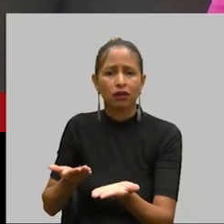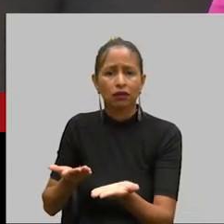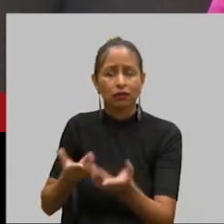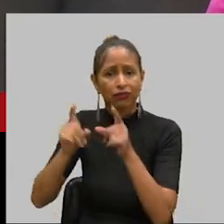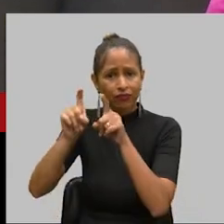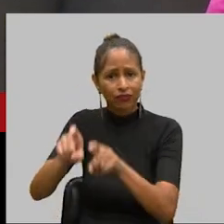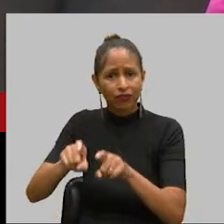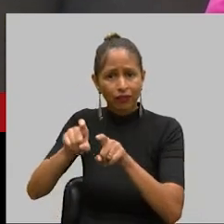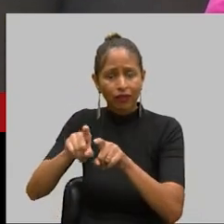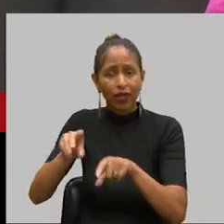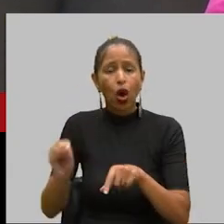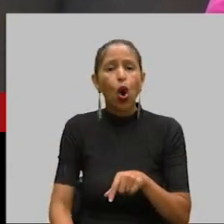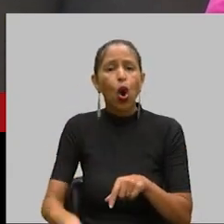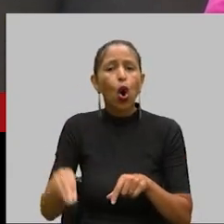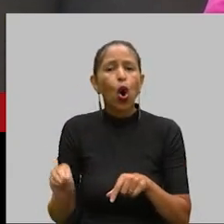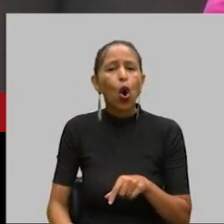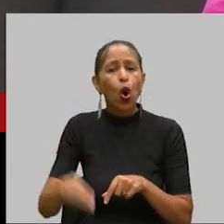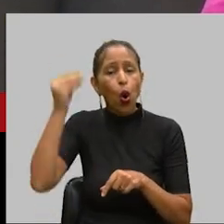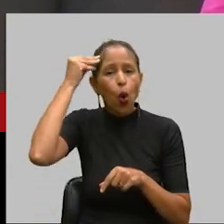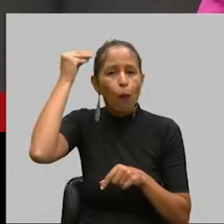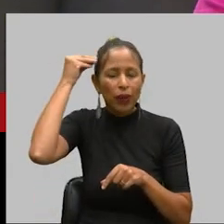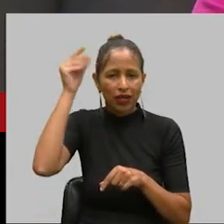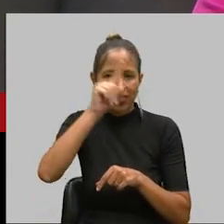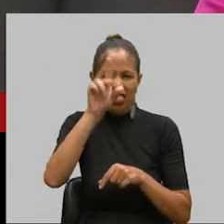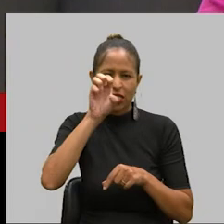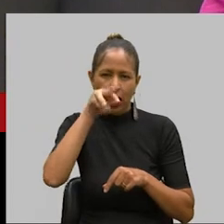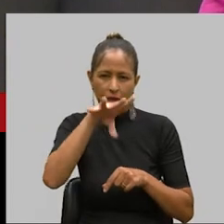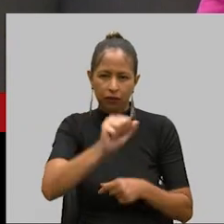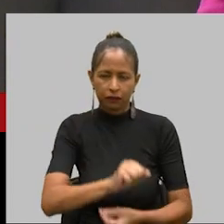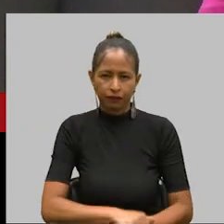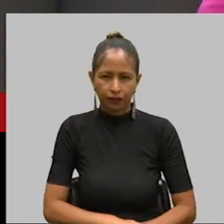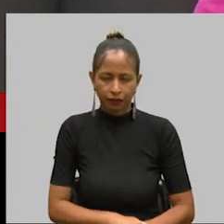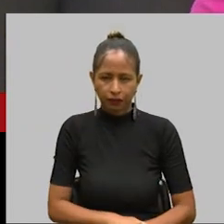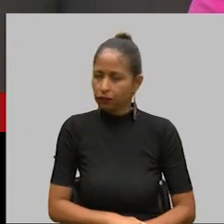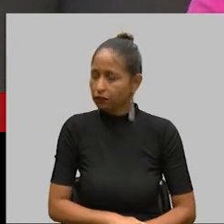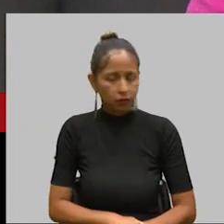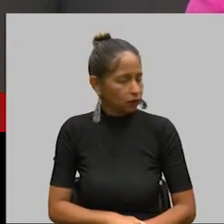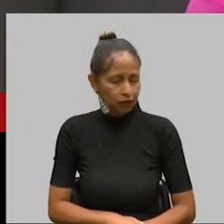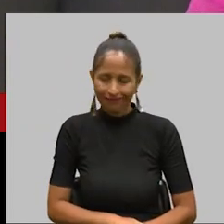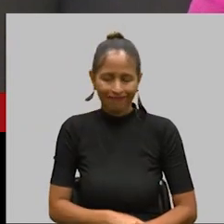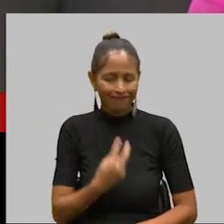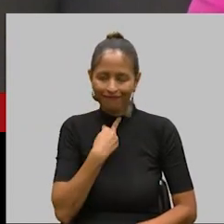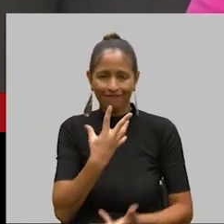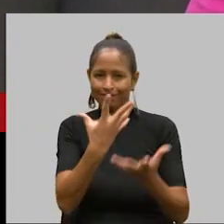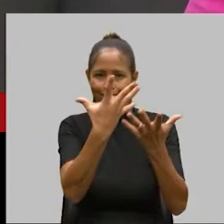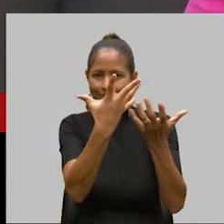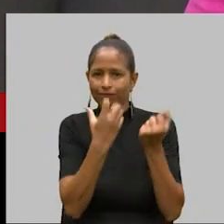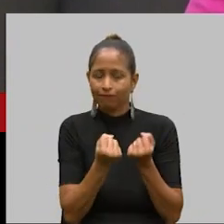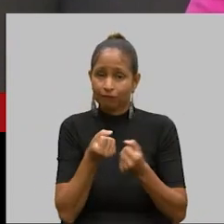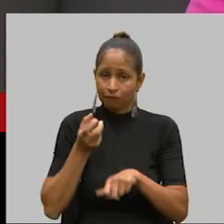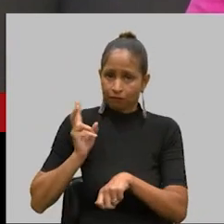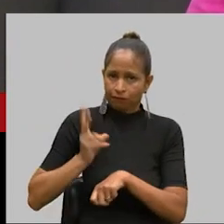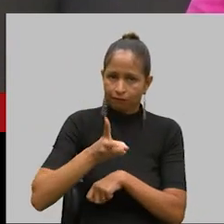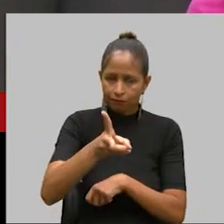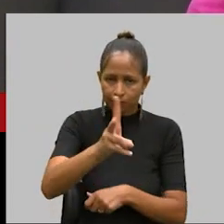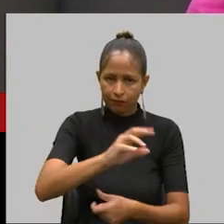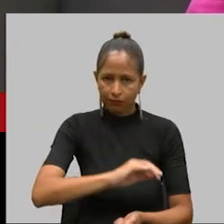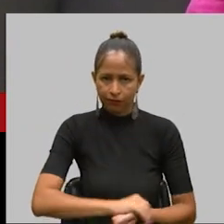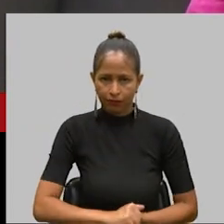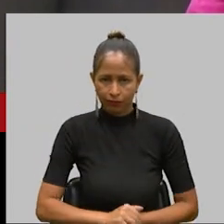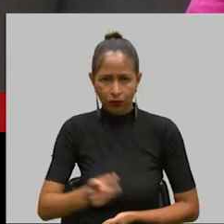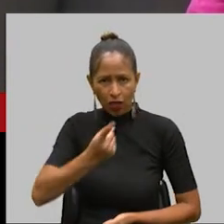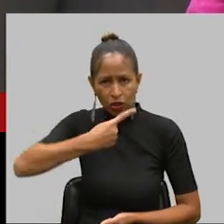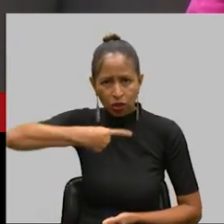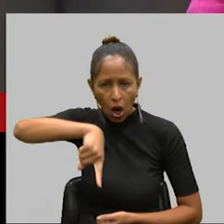agrí a culpa é do governador Rome Zema e nós não podemos permitir que isso continue os